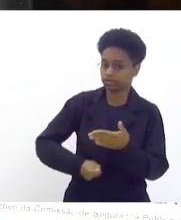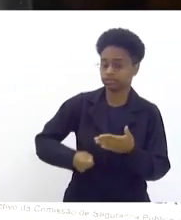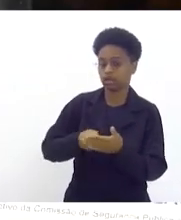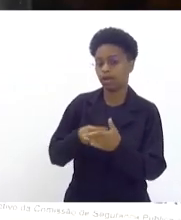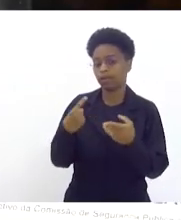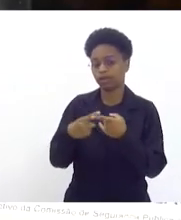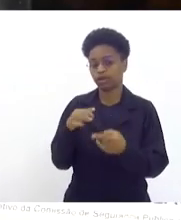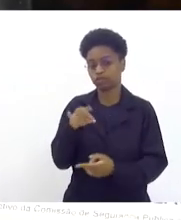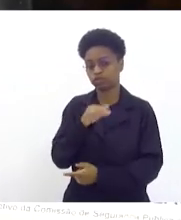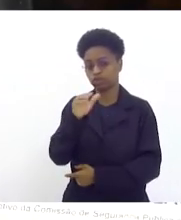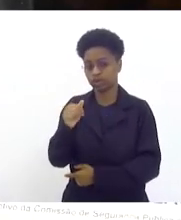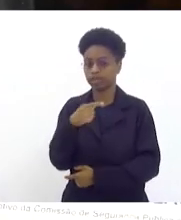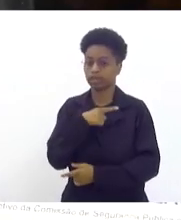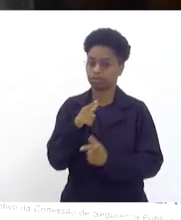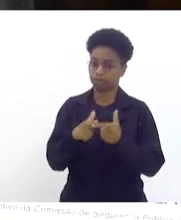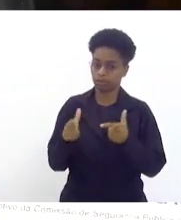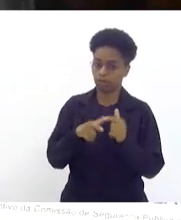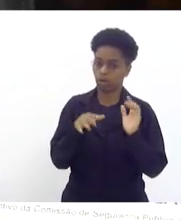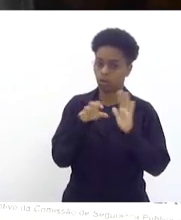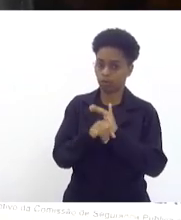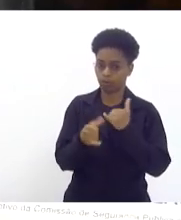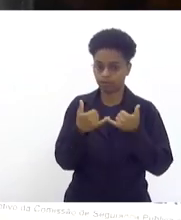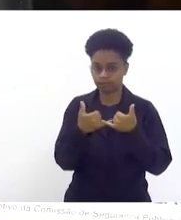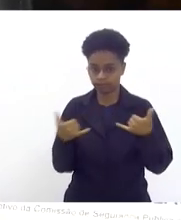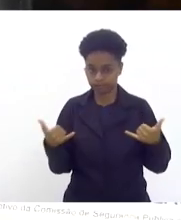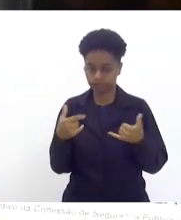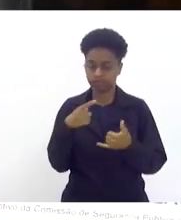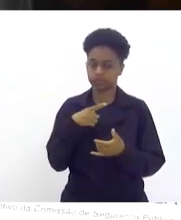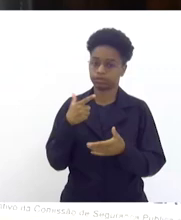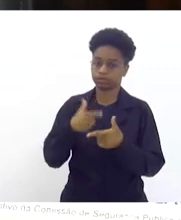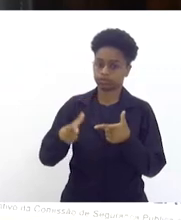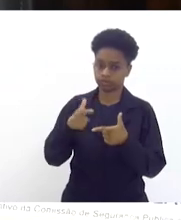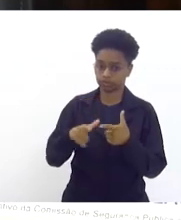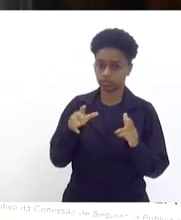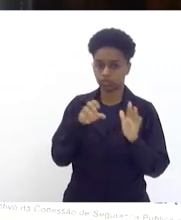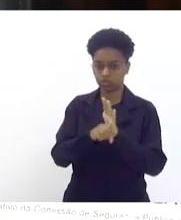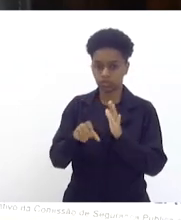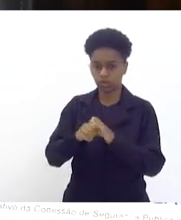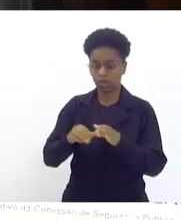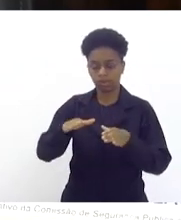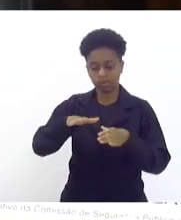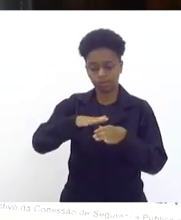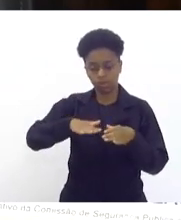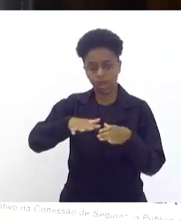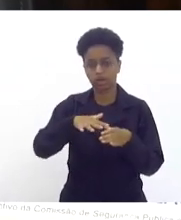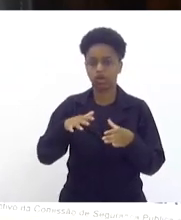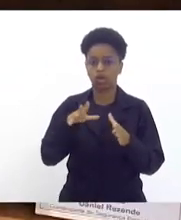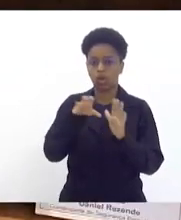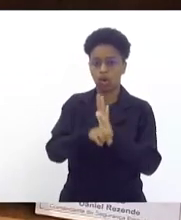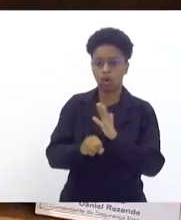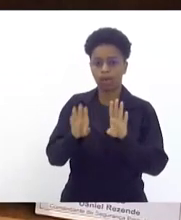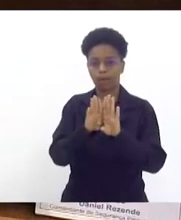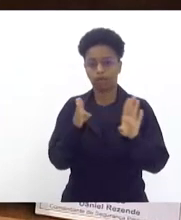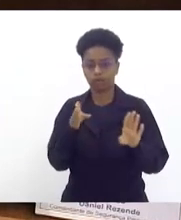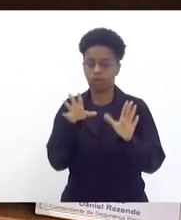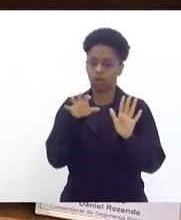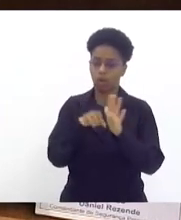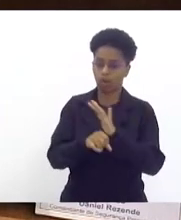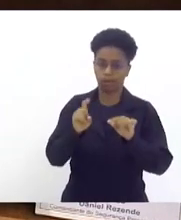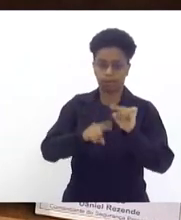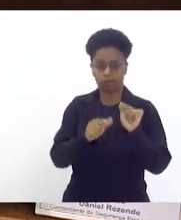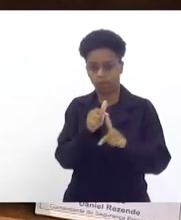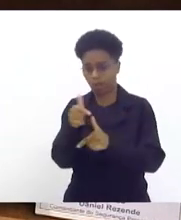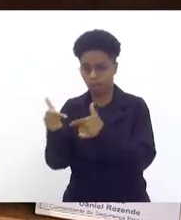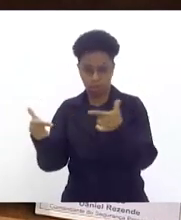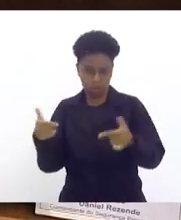vive-se drama do roubo de fio a Tijuca vive esse drama do roubo de Bueiro do roubo de portão do roubo de hidrômetro e outros